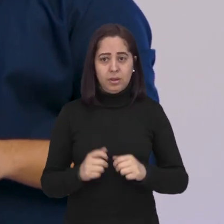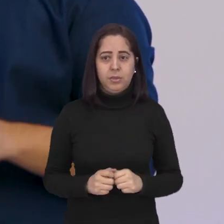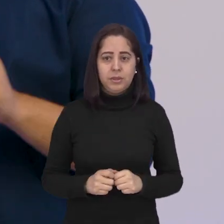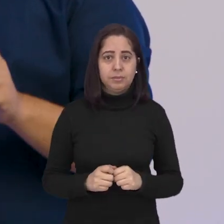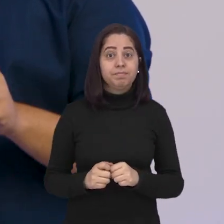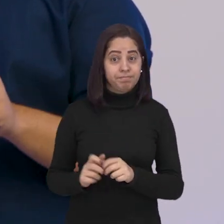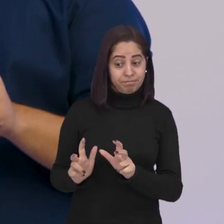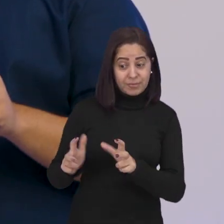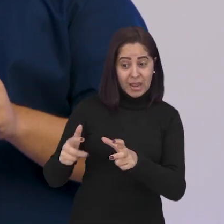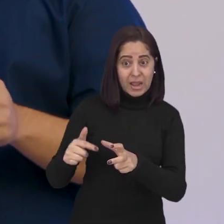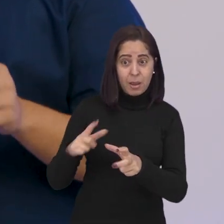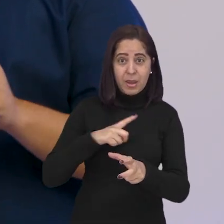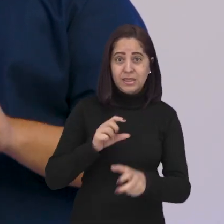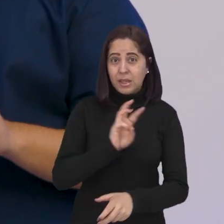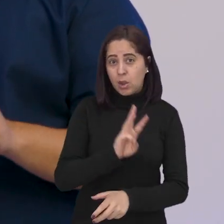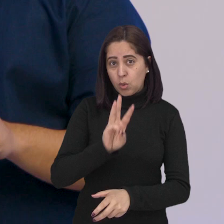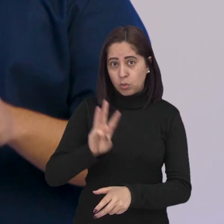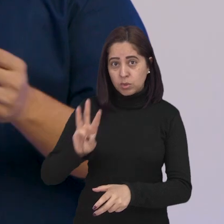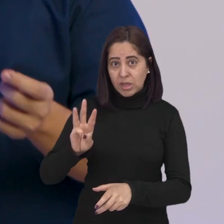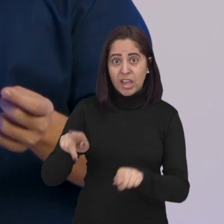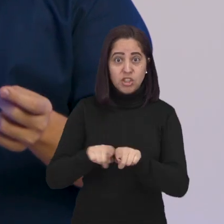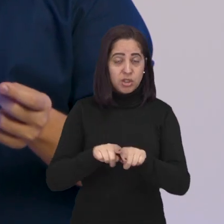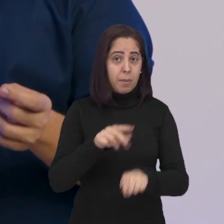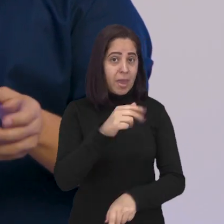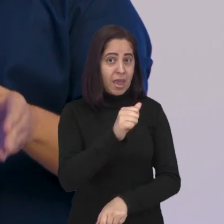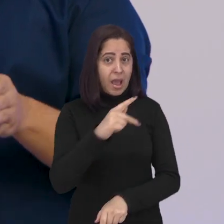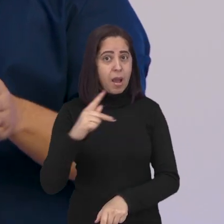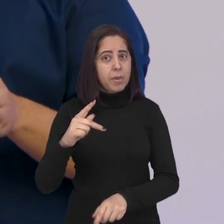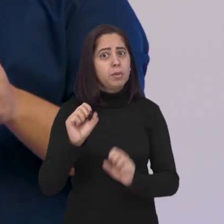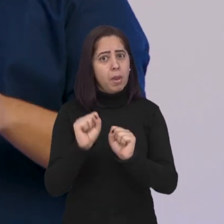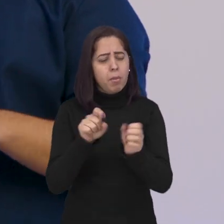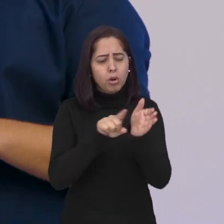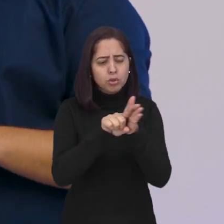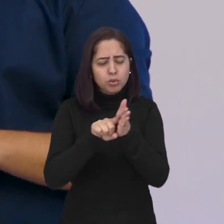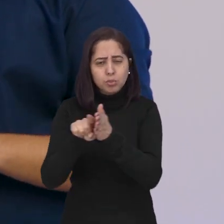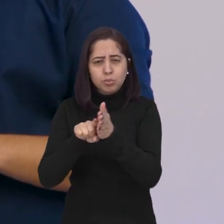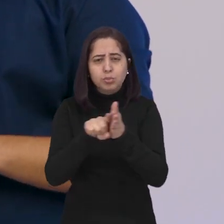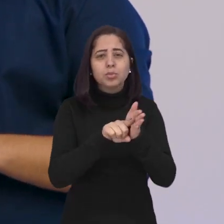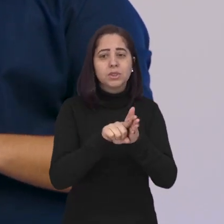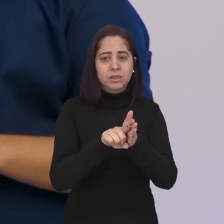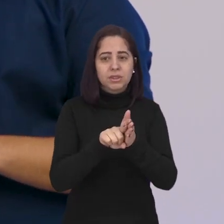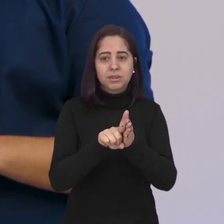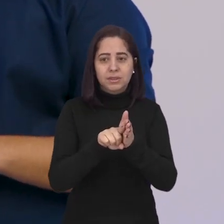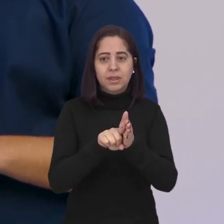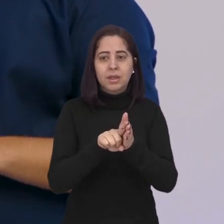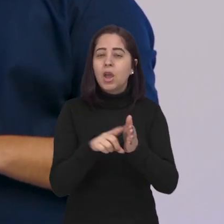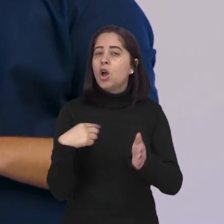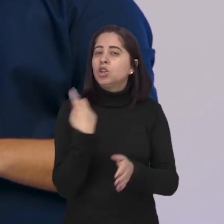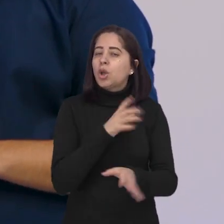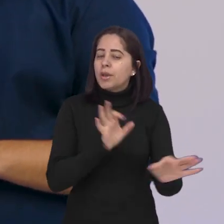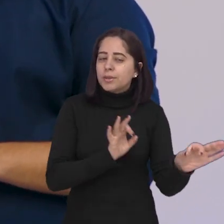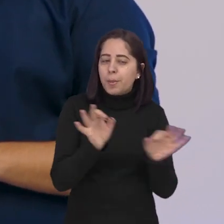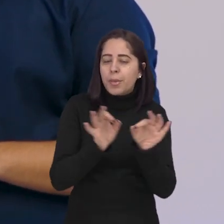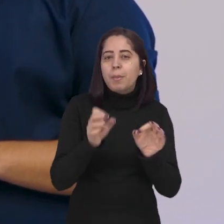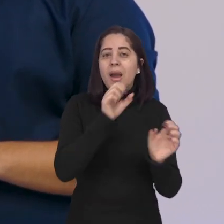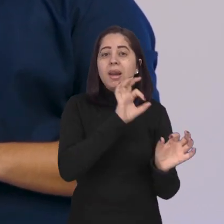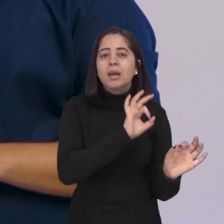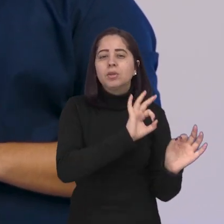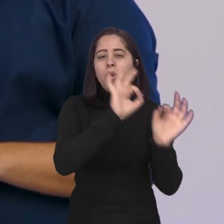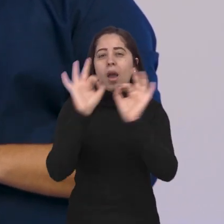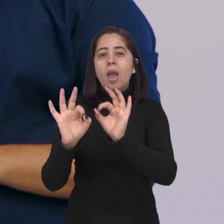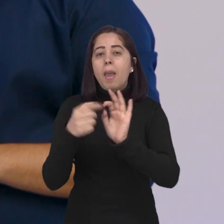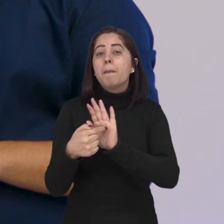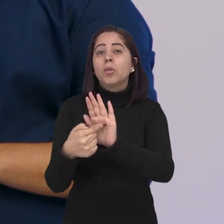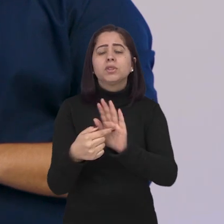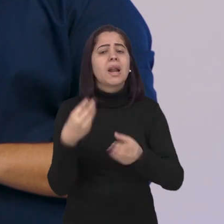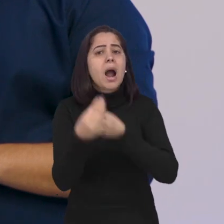Legislativo. A Câmara Municipal tem um site e um aplicativo que pode ser consultado pela população. Nós preparamos uma reportagem para